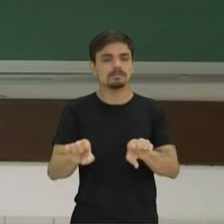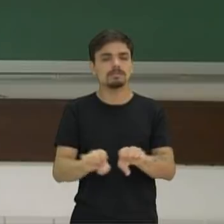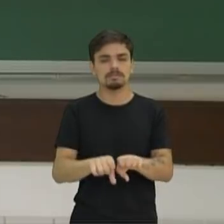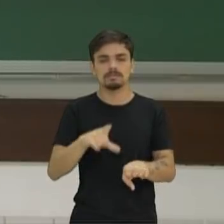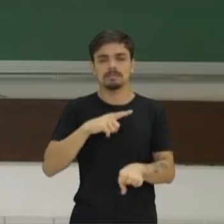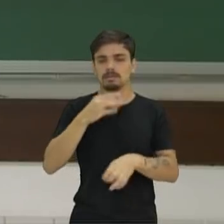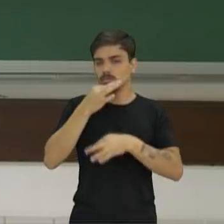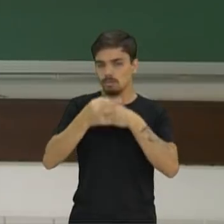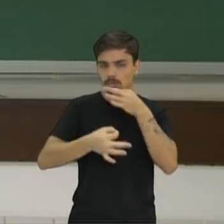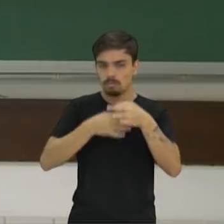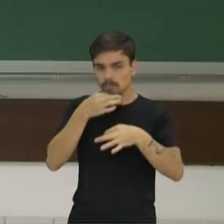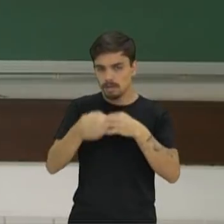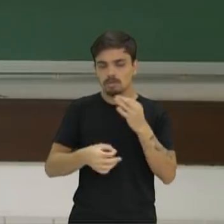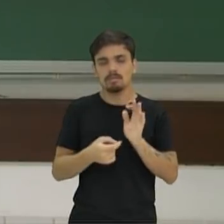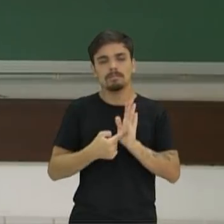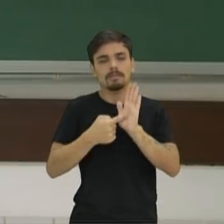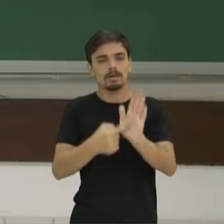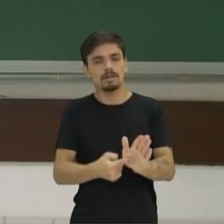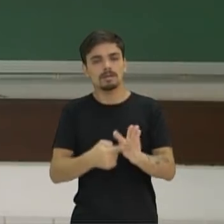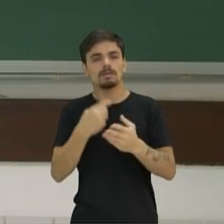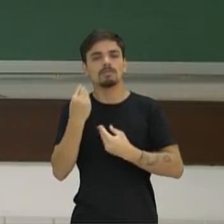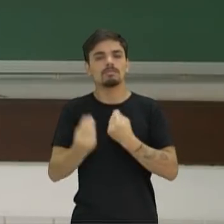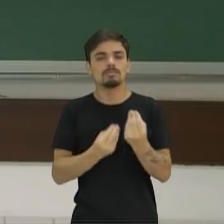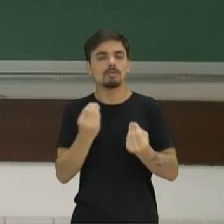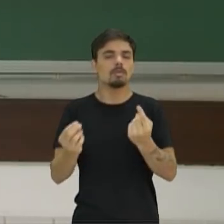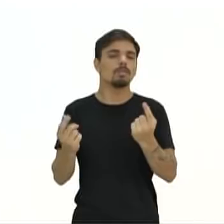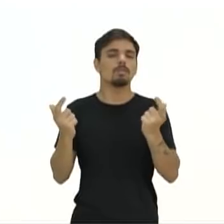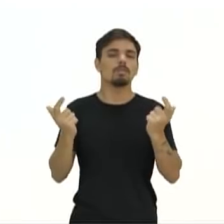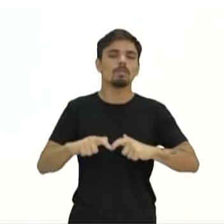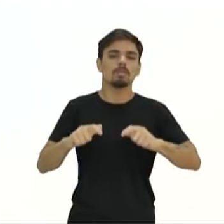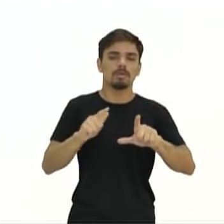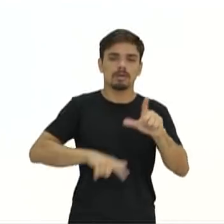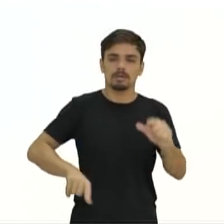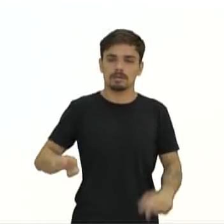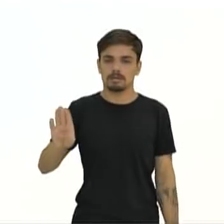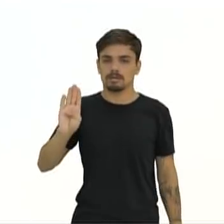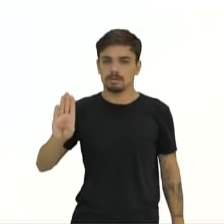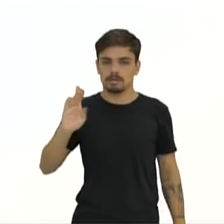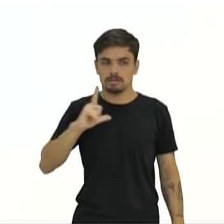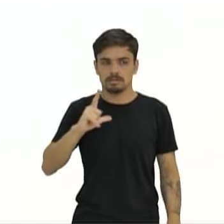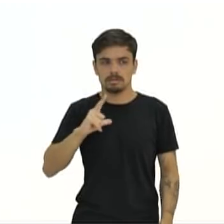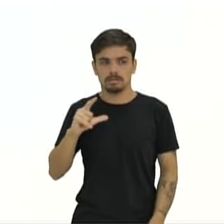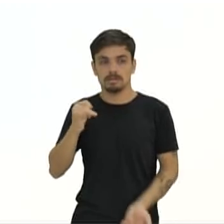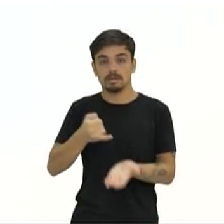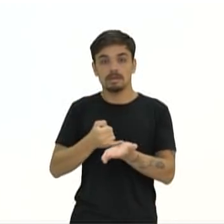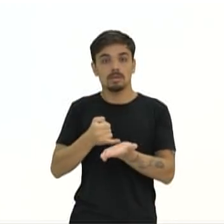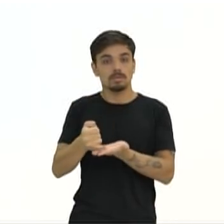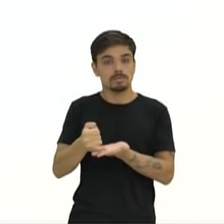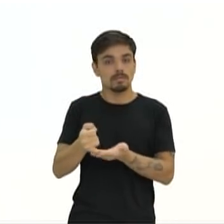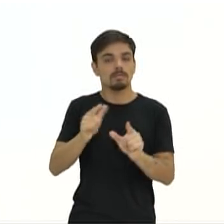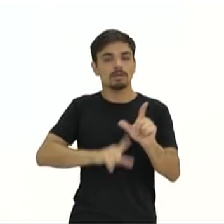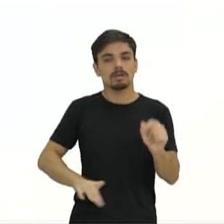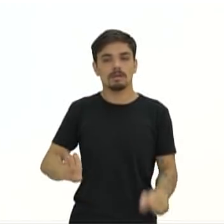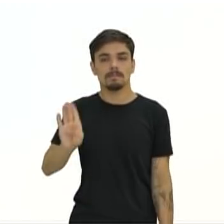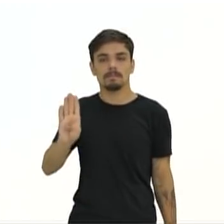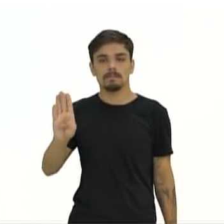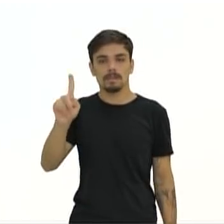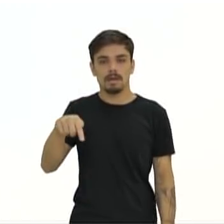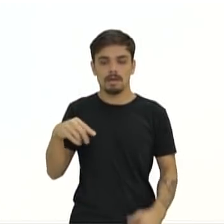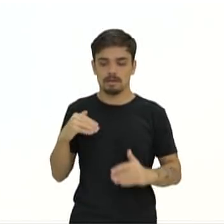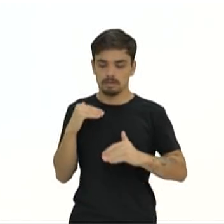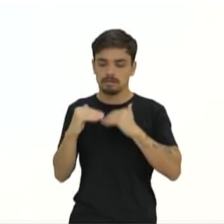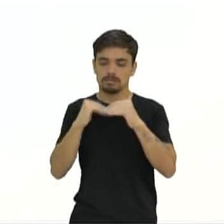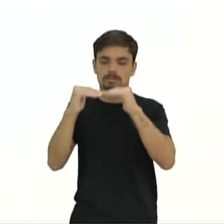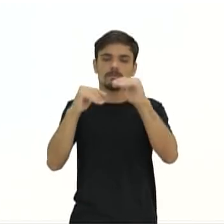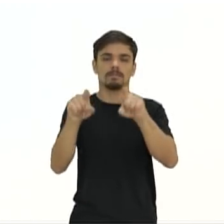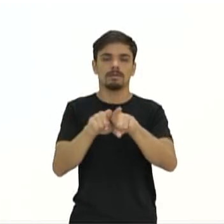eles vão aparecer com mais frequência onde? Letra A, na introdução, letra B, no